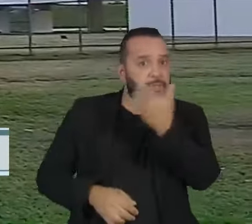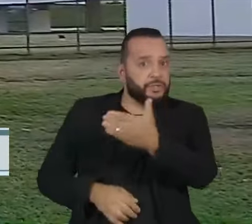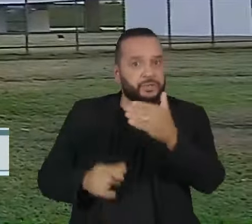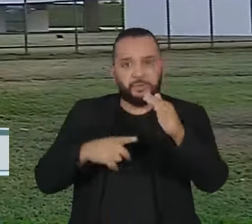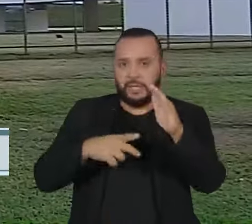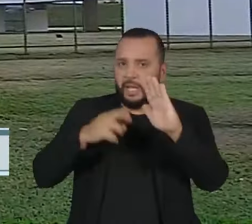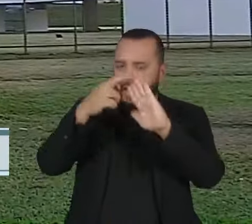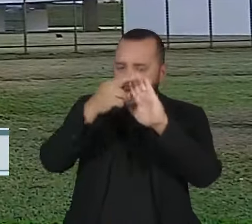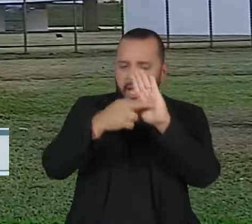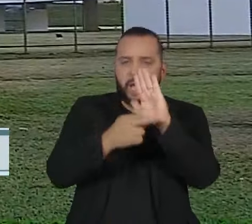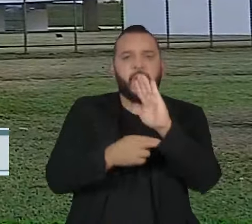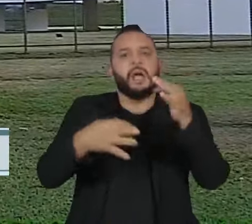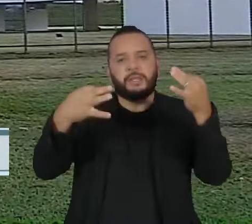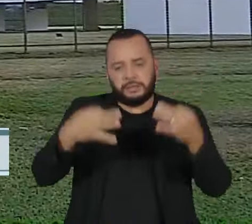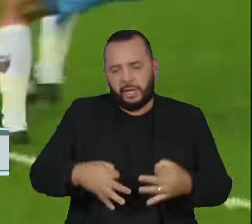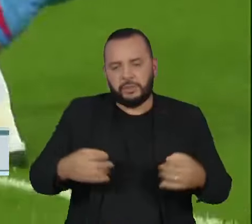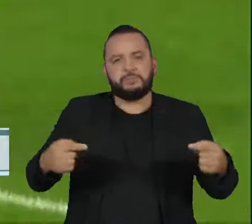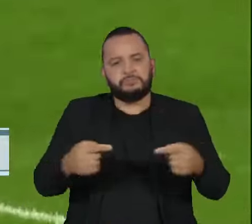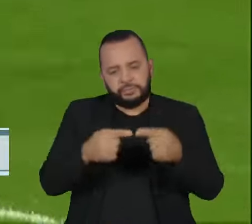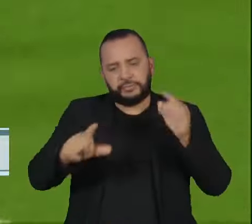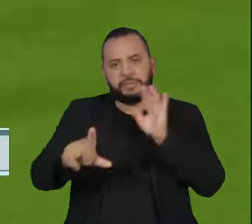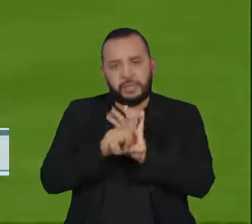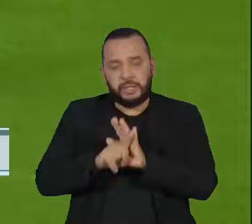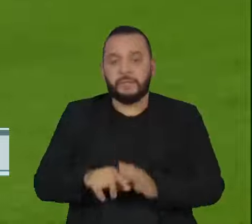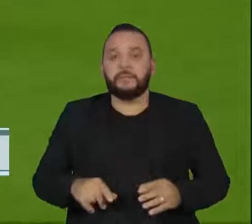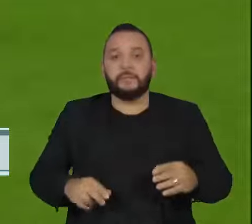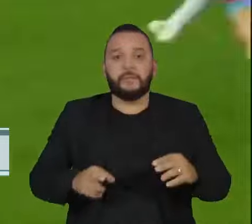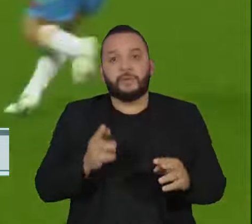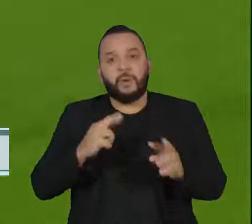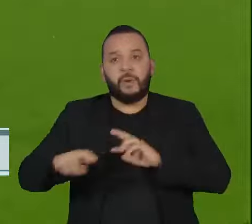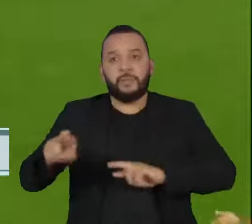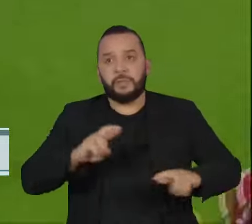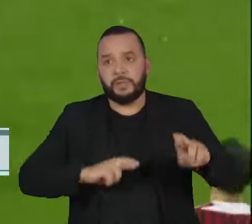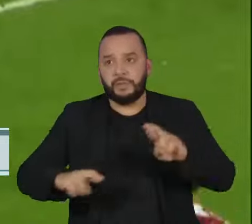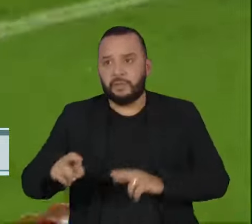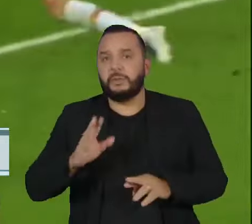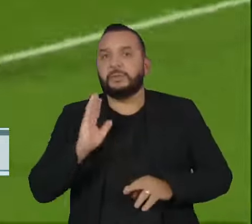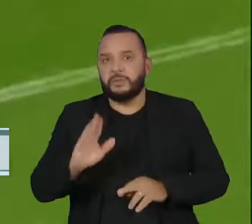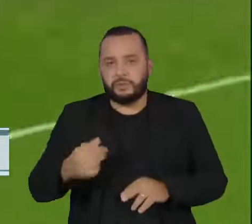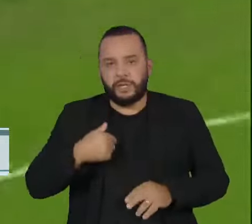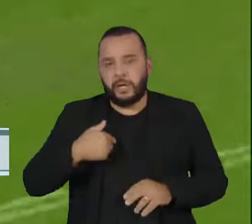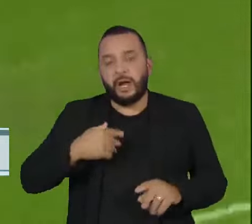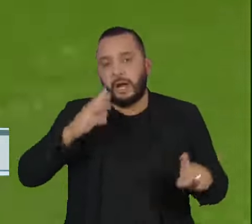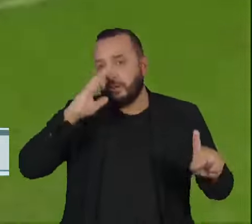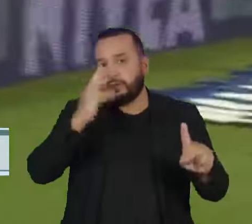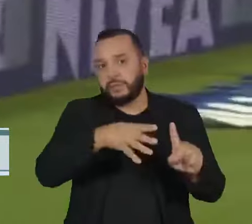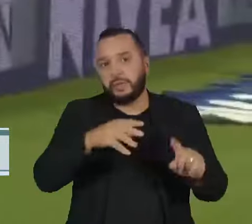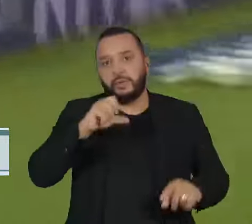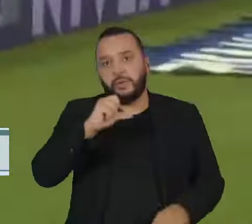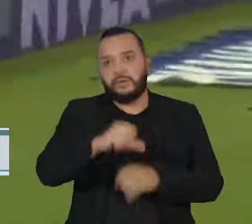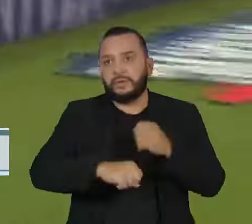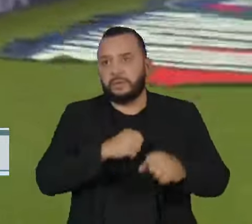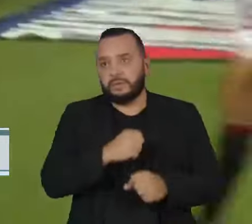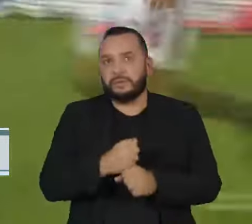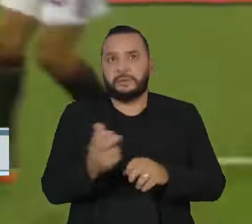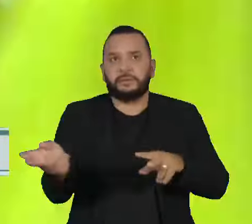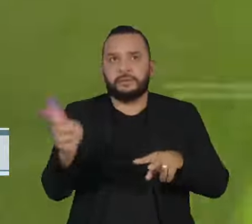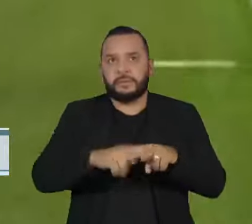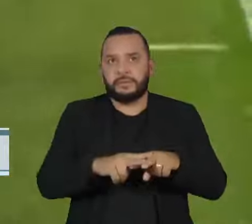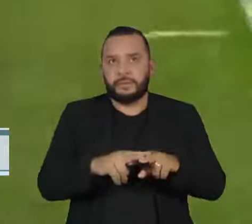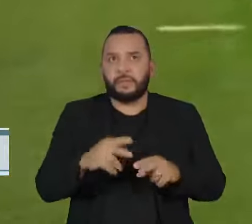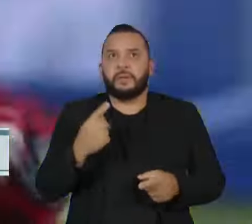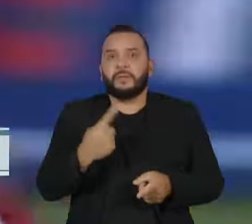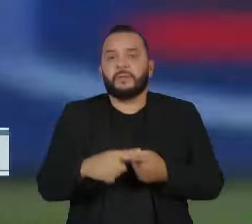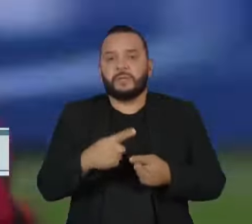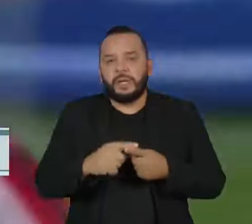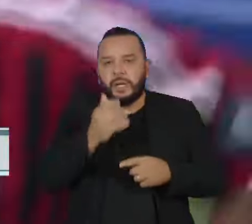todos os requisitos legais Robinho foi condenado em última instância a no9 anos de prisão pela participação